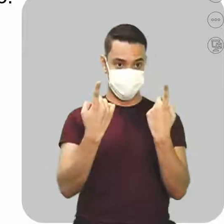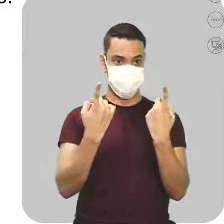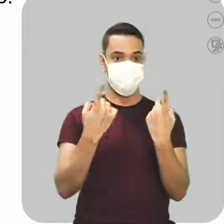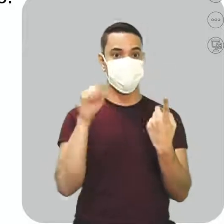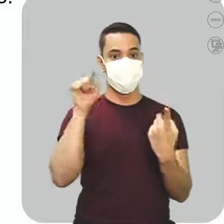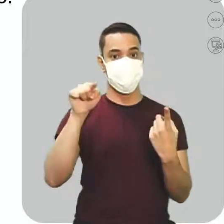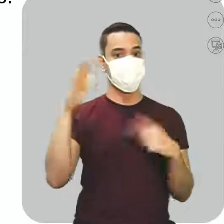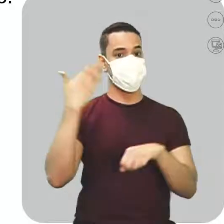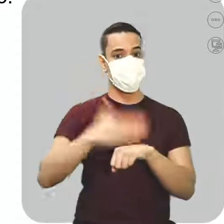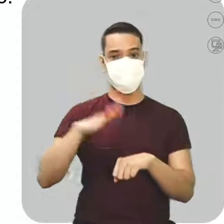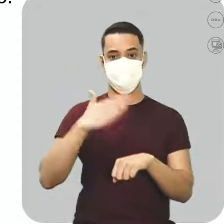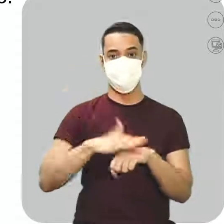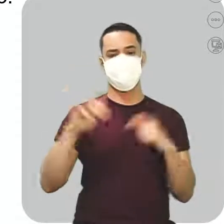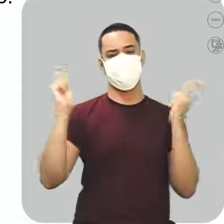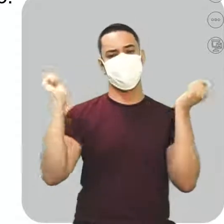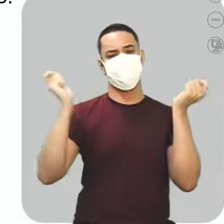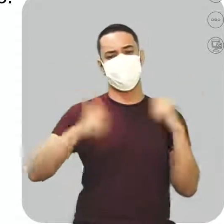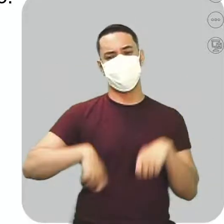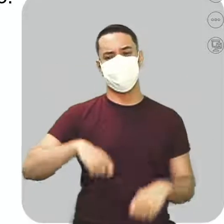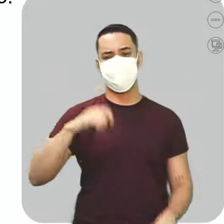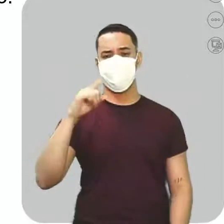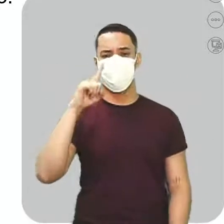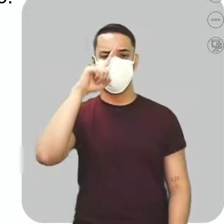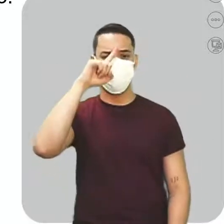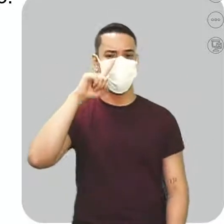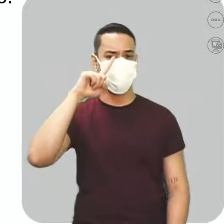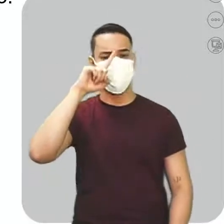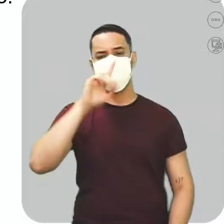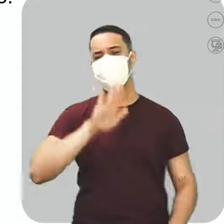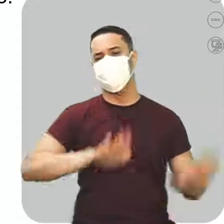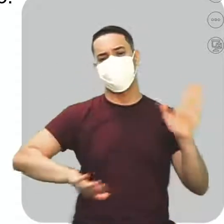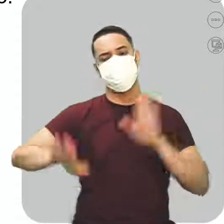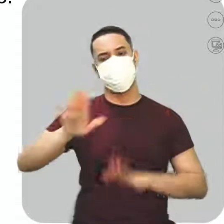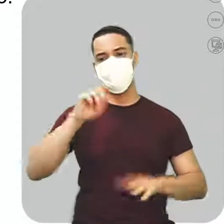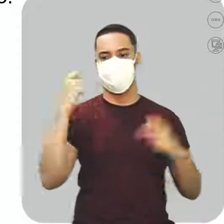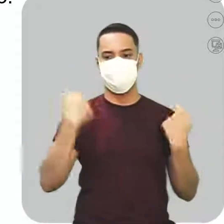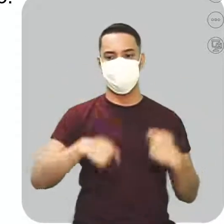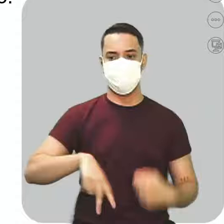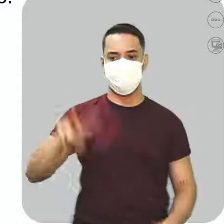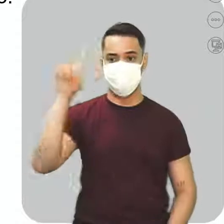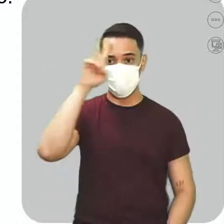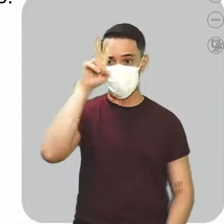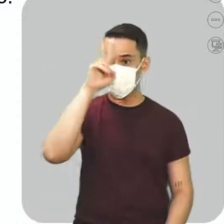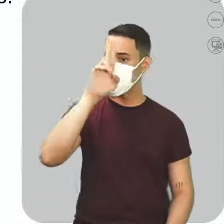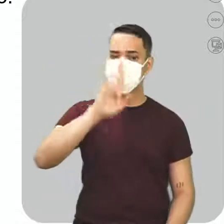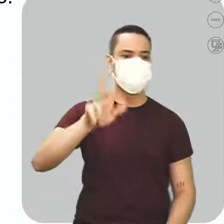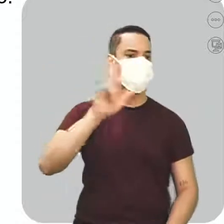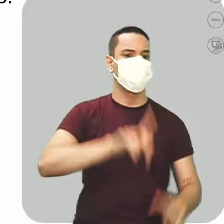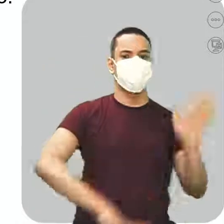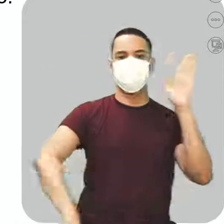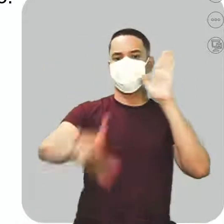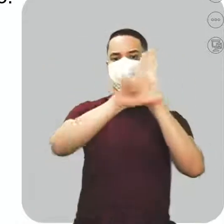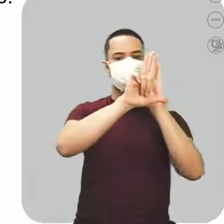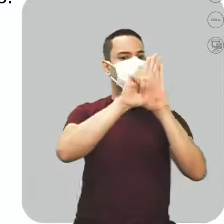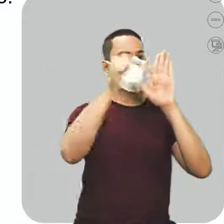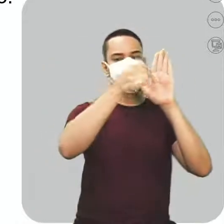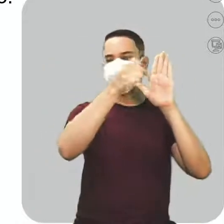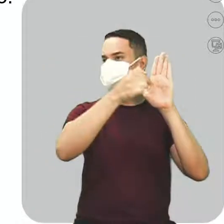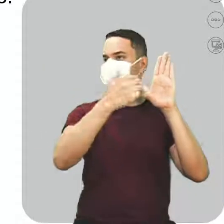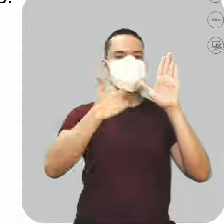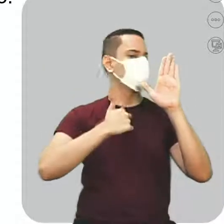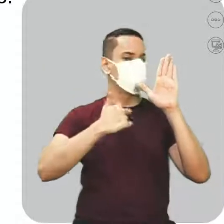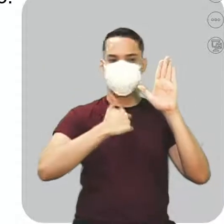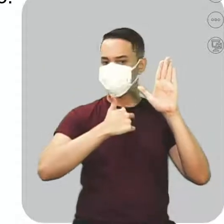essa prática pode ser muito perigosa. Devemos lembrar que não é permitido por lei.